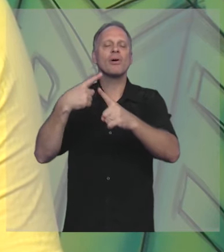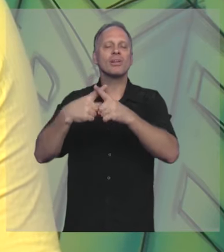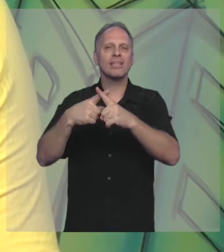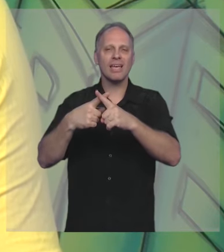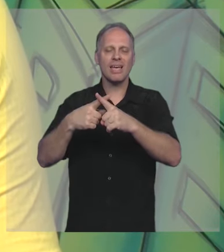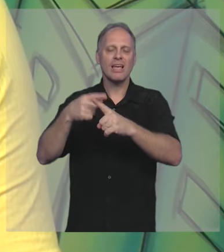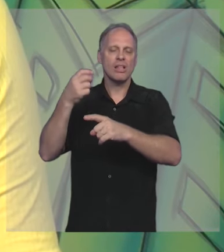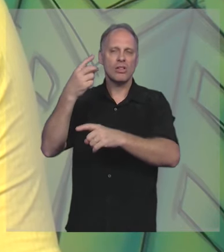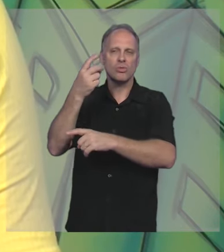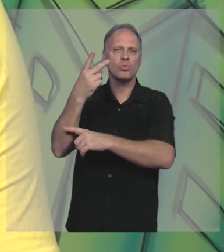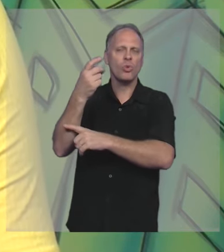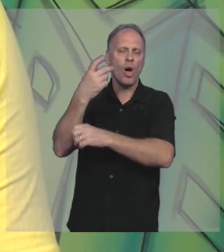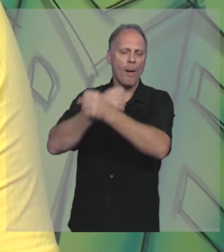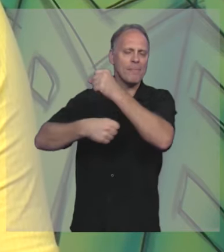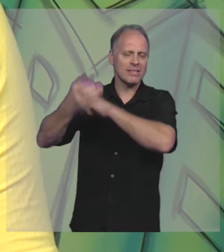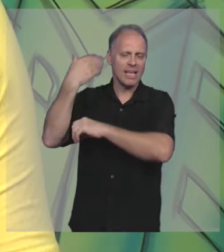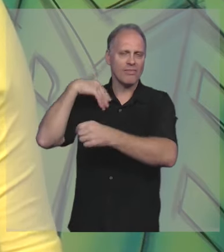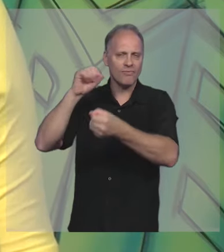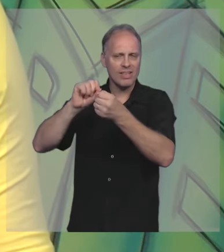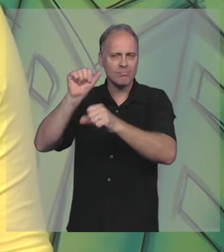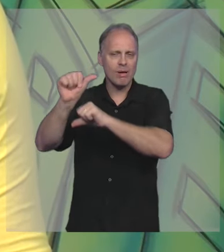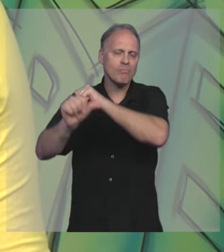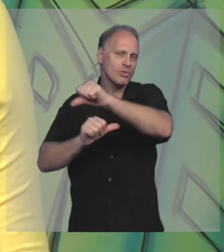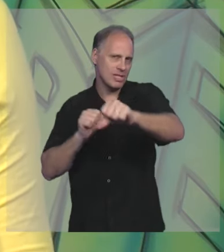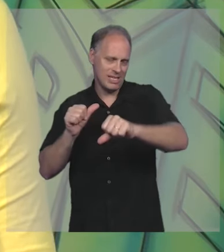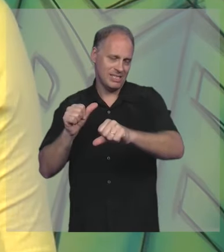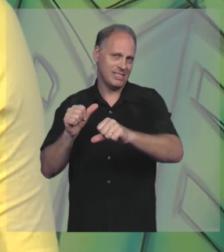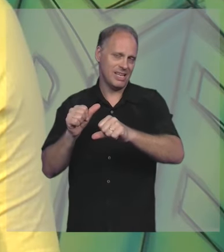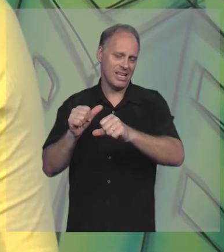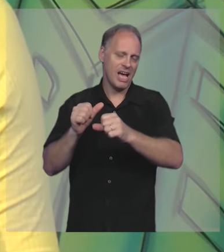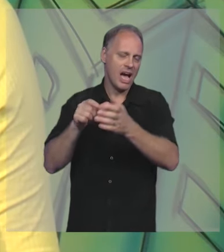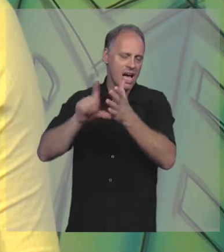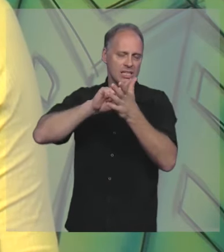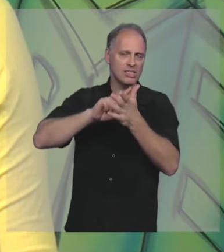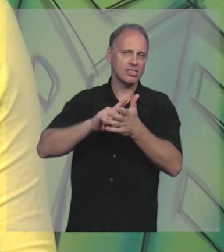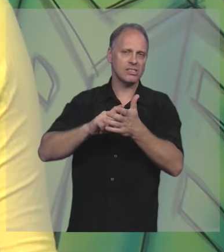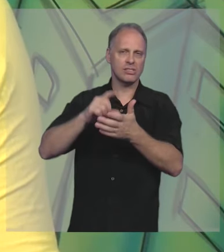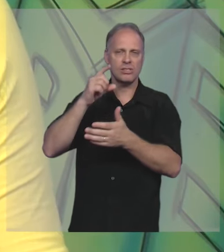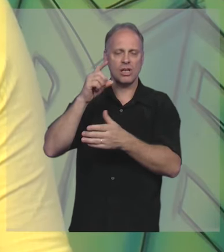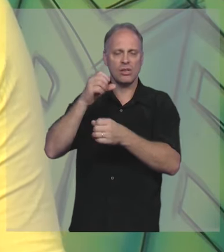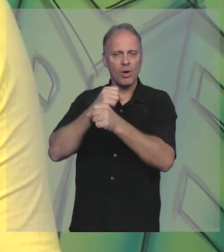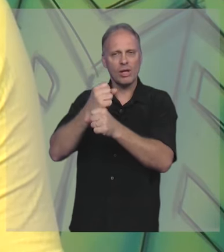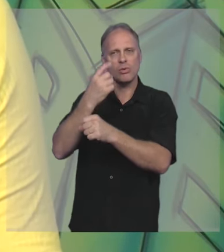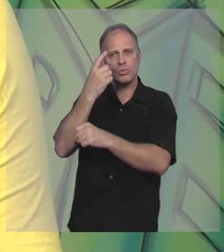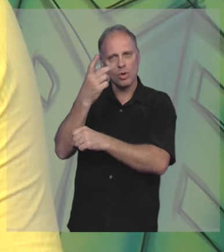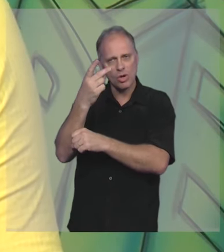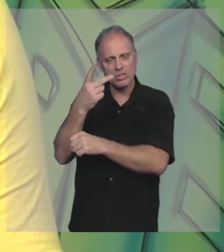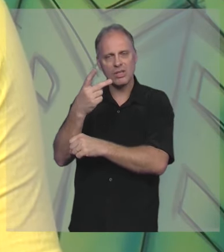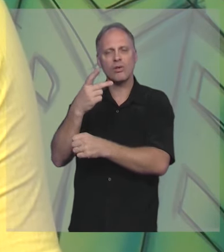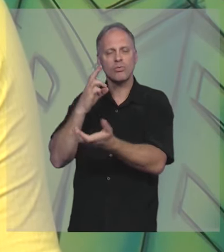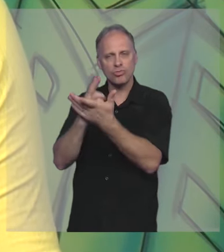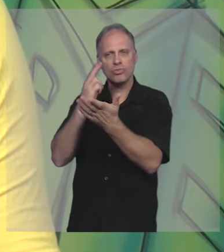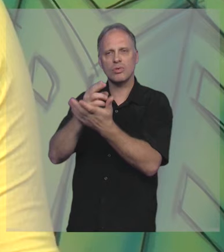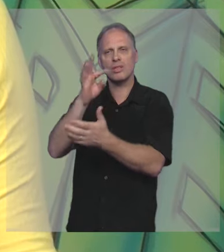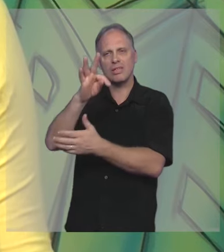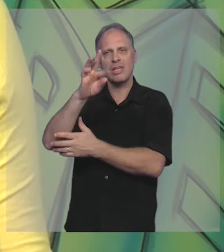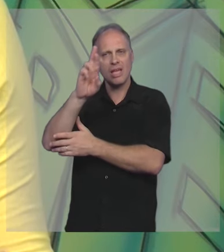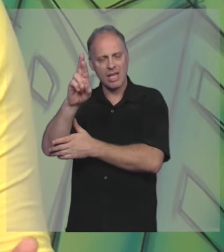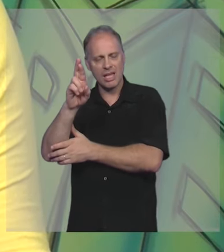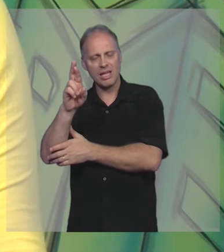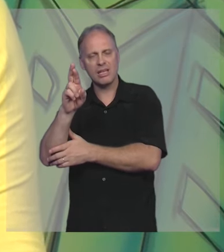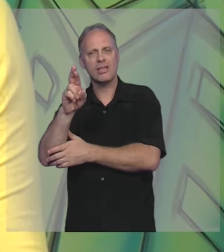fazer alterações no rendimento da poupança. Então, os investimentos antes de 2012 vão continuar com TR mais